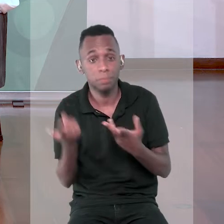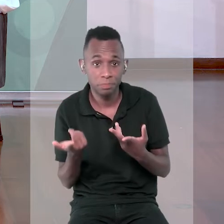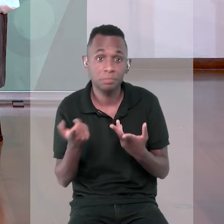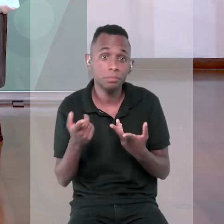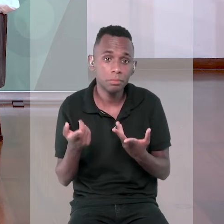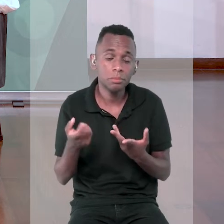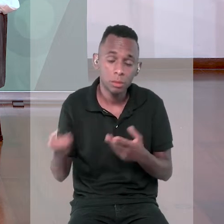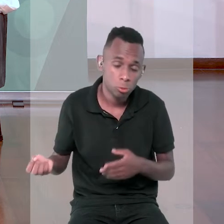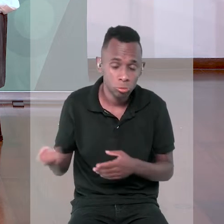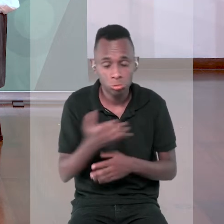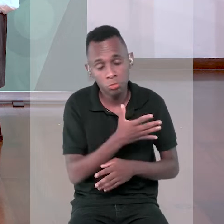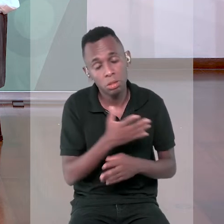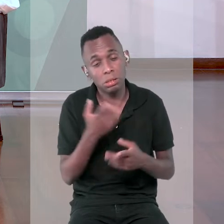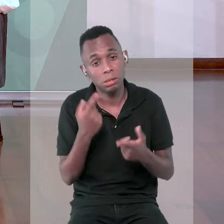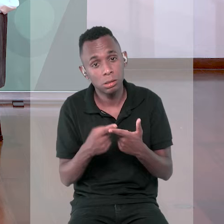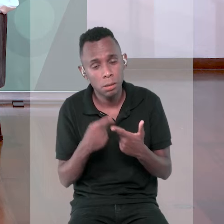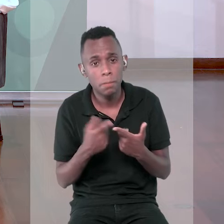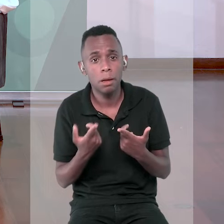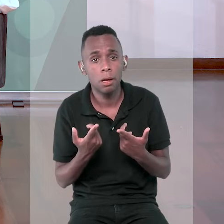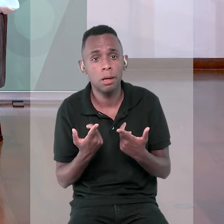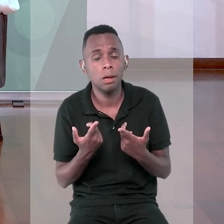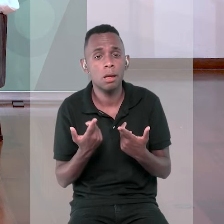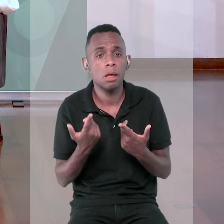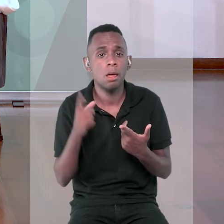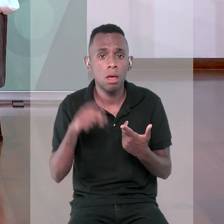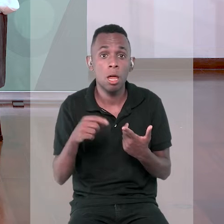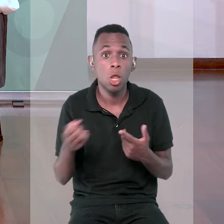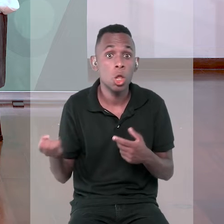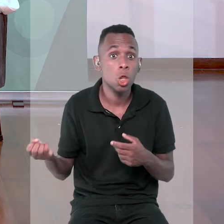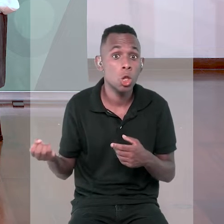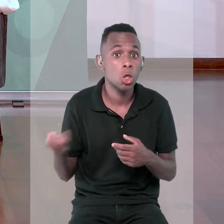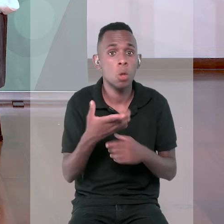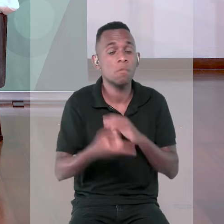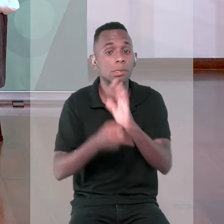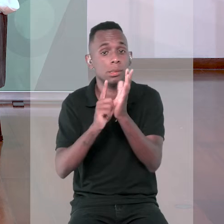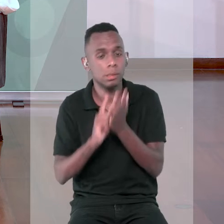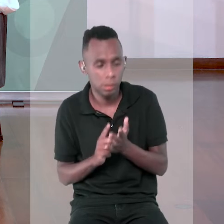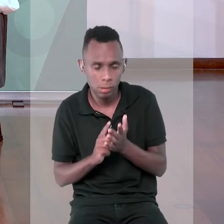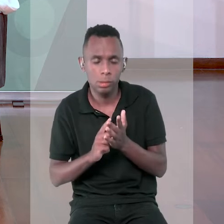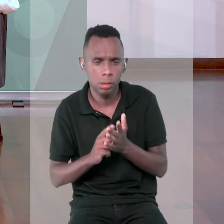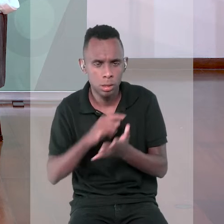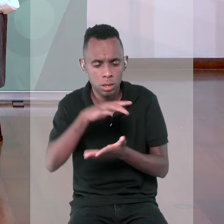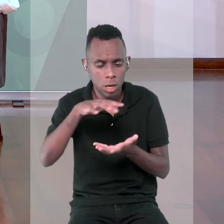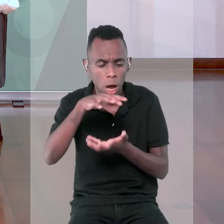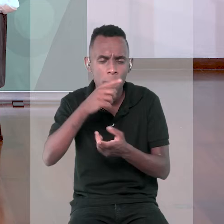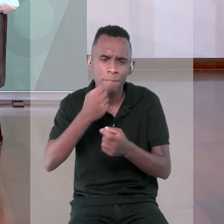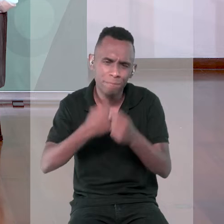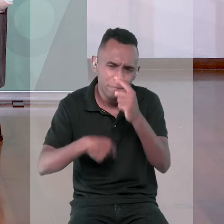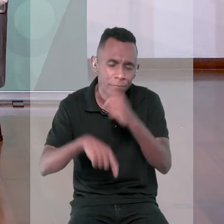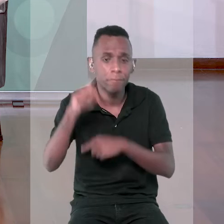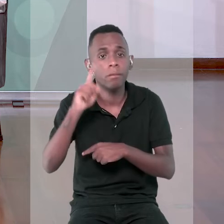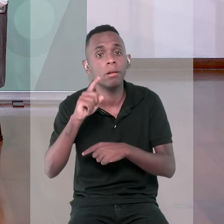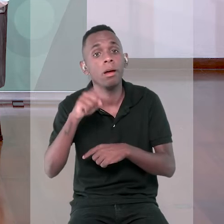e uma certa modernidade. Eu vou usar um conceito pré-moderno de revolução, até do latim bonito,